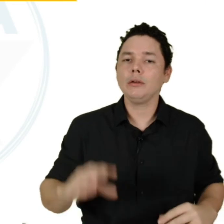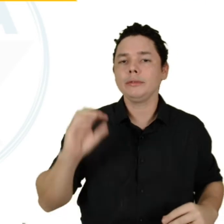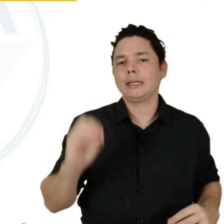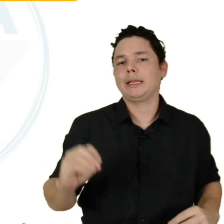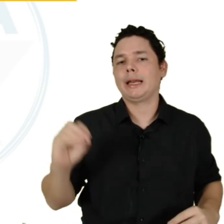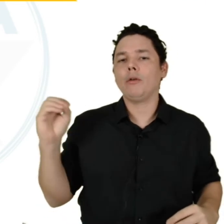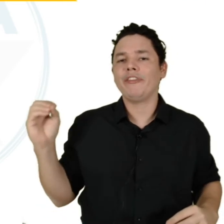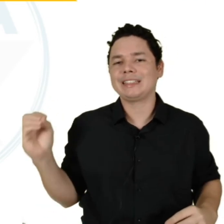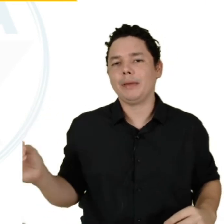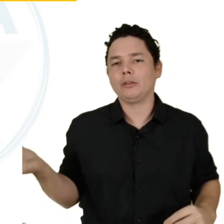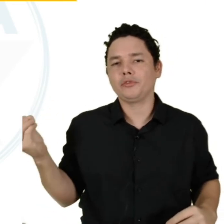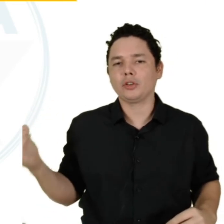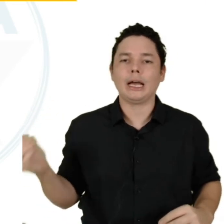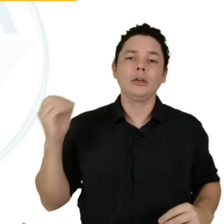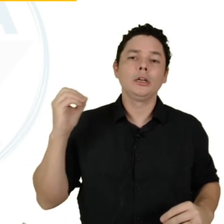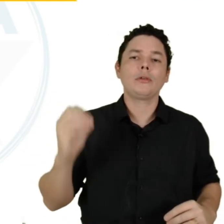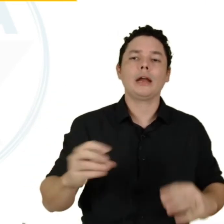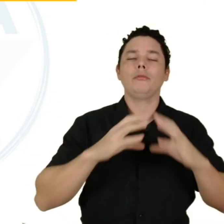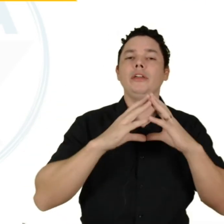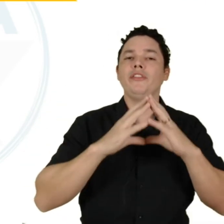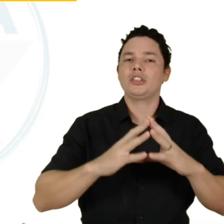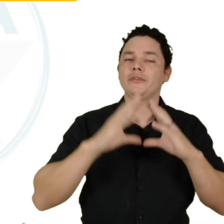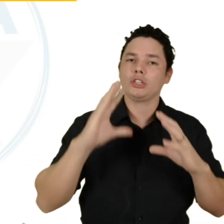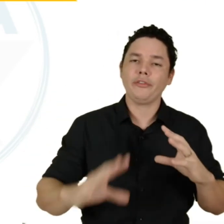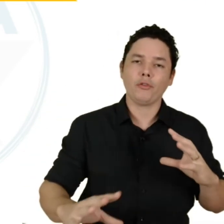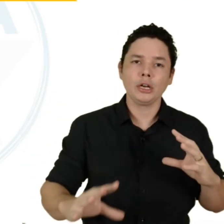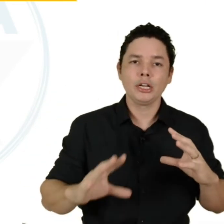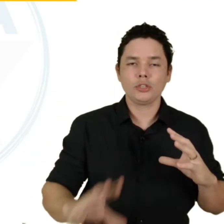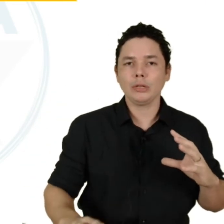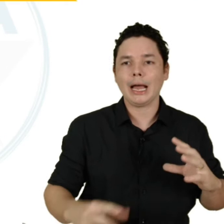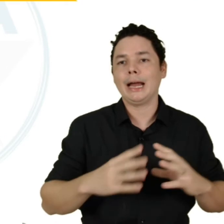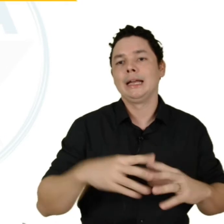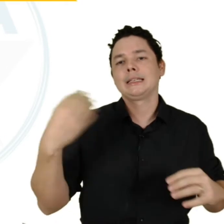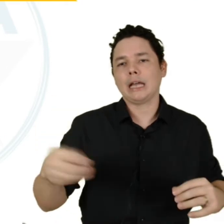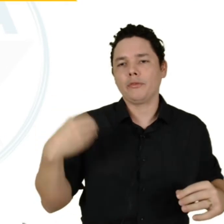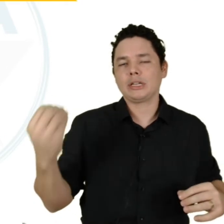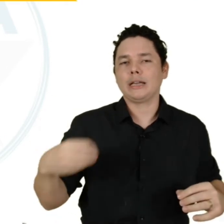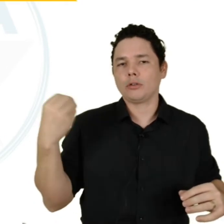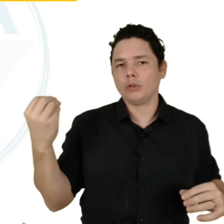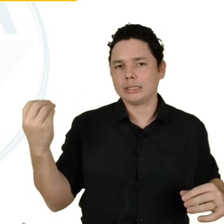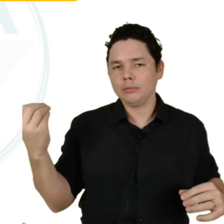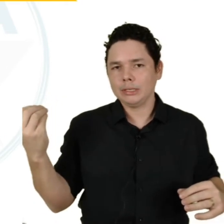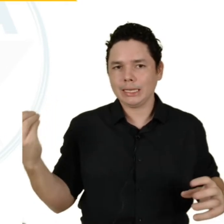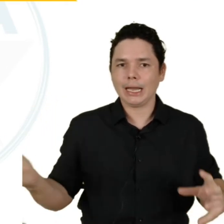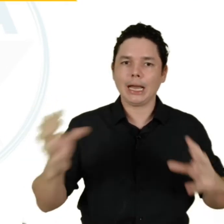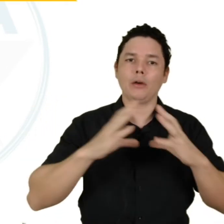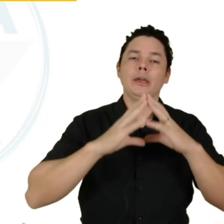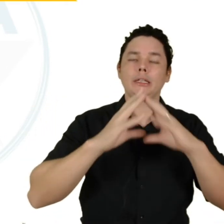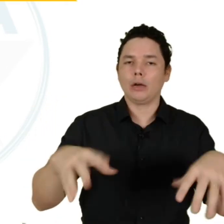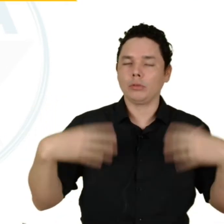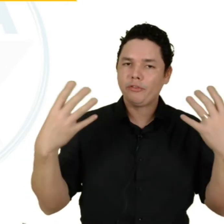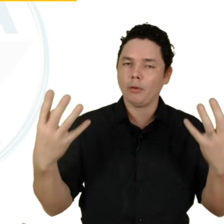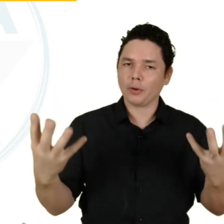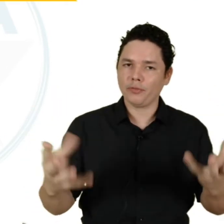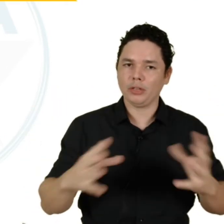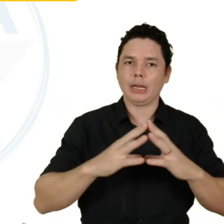cargo em comissão determinará o afastamento do funcionário do cargo efetivo de que for titular, salvo os casos de acumulação legal.